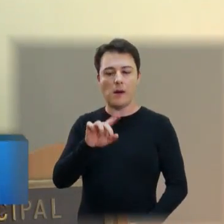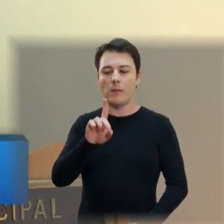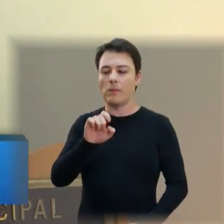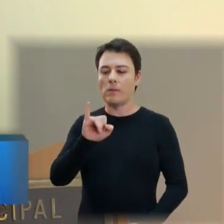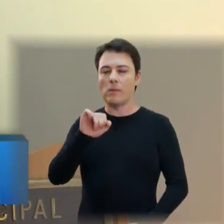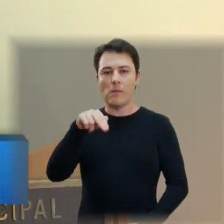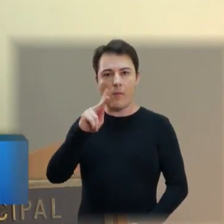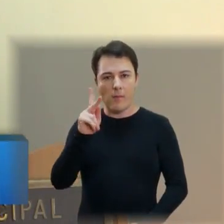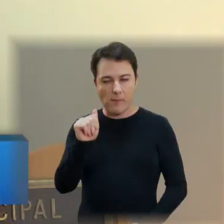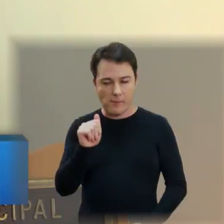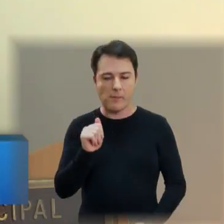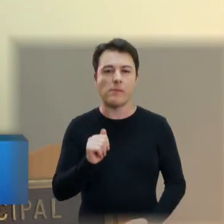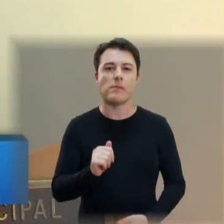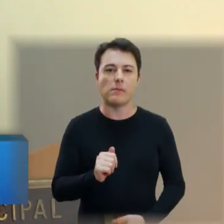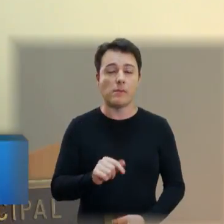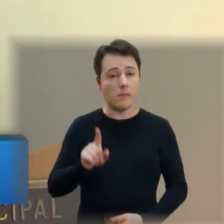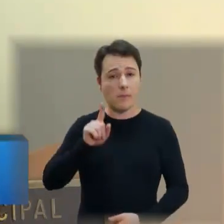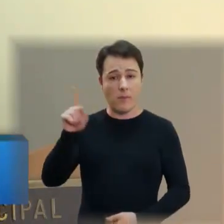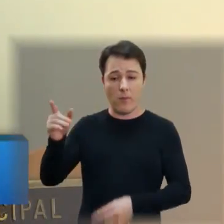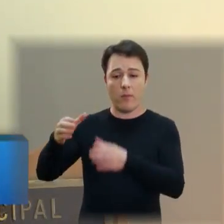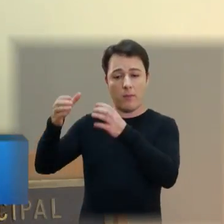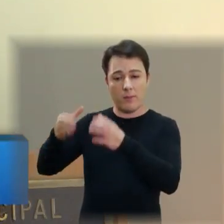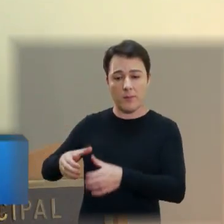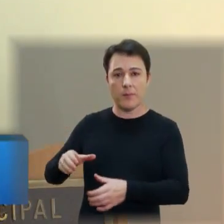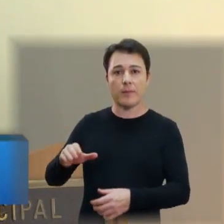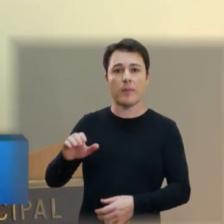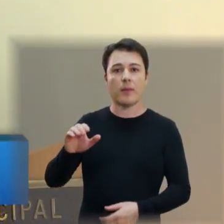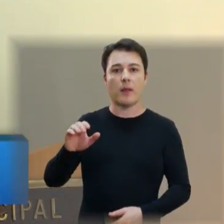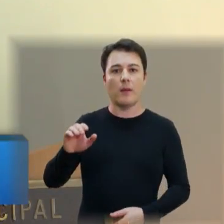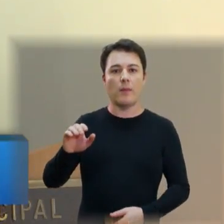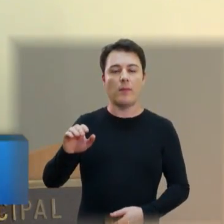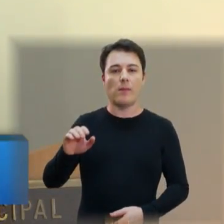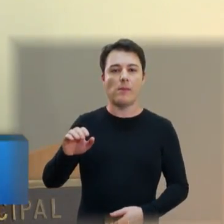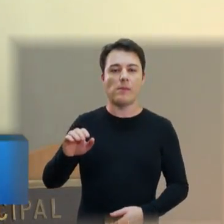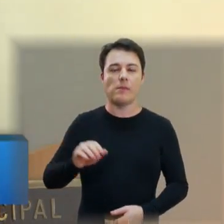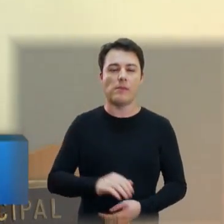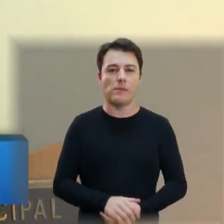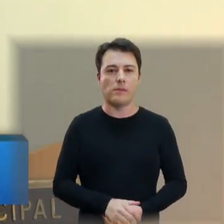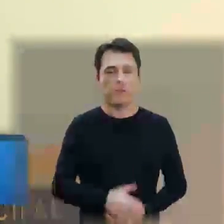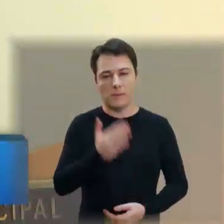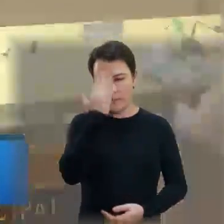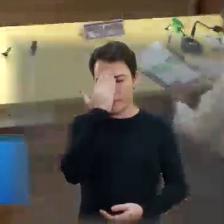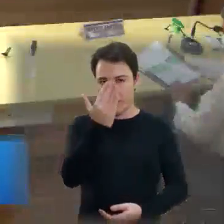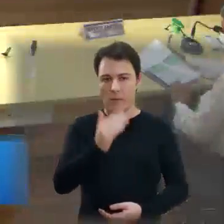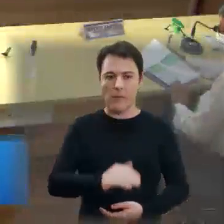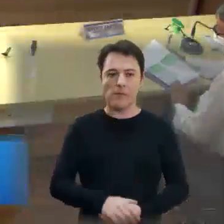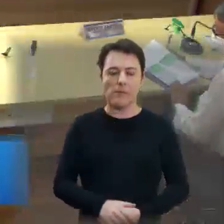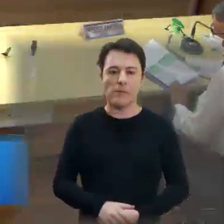o Nicondinha, lá no bairro do Selmidei. Obrigado.